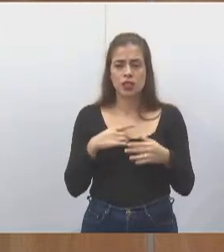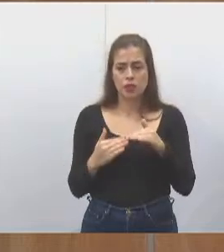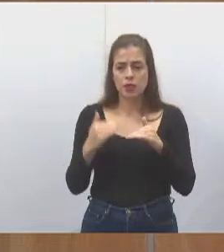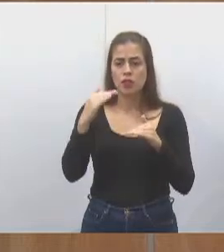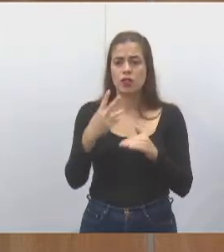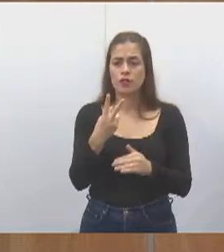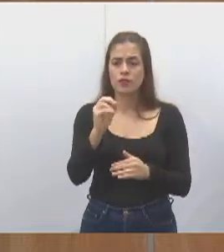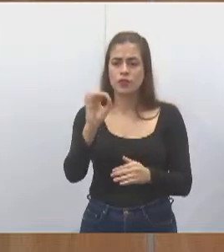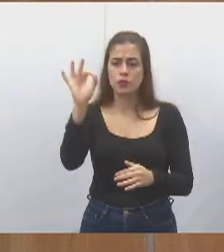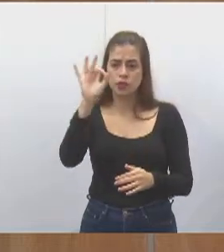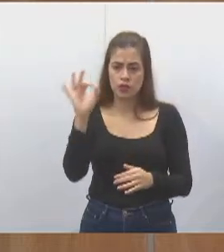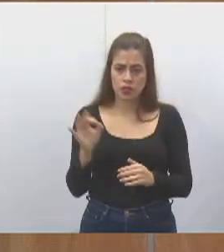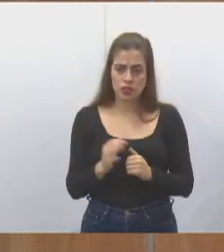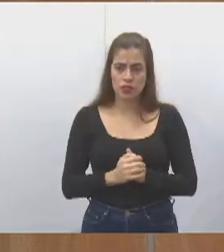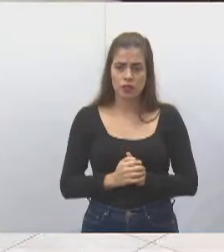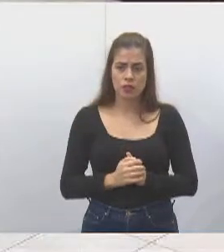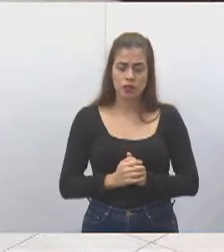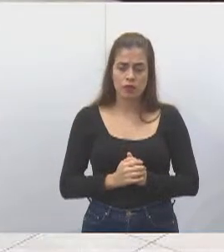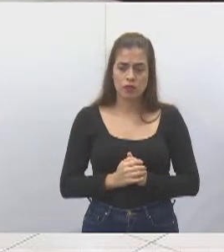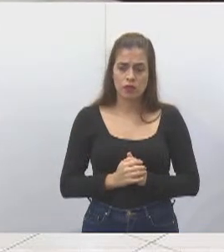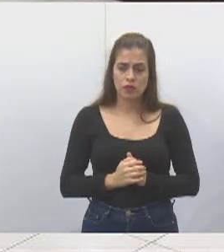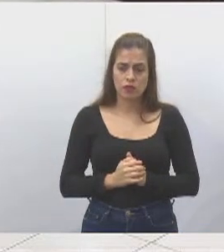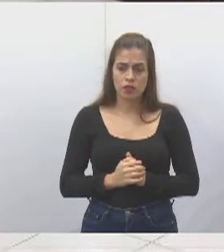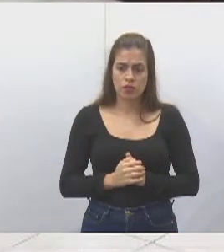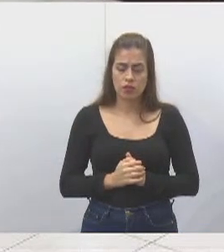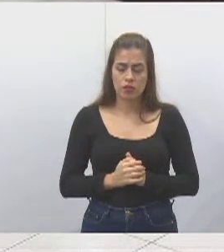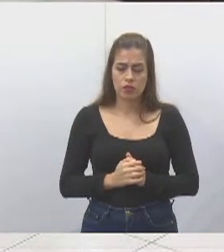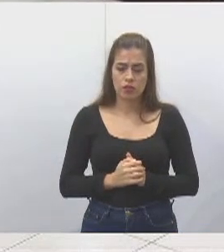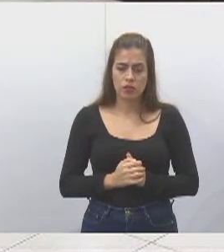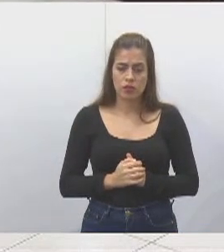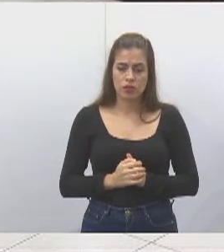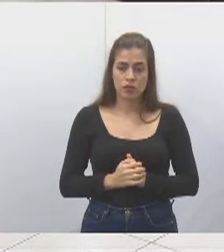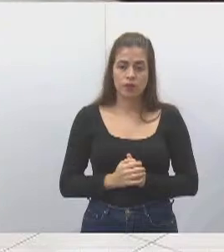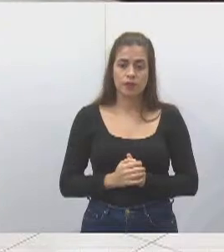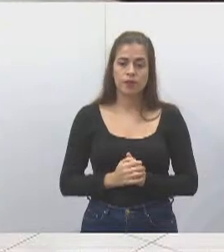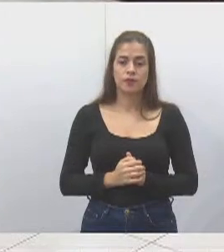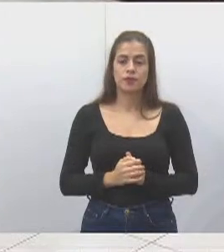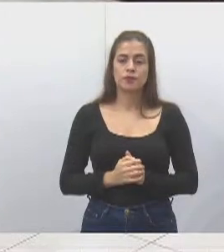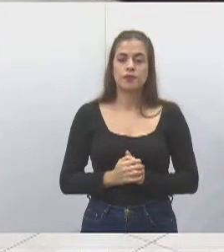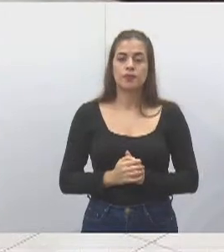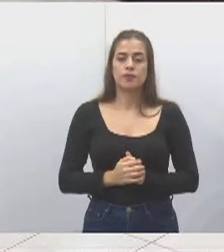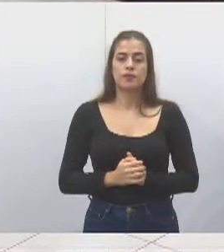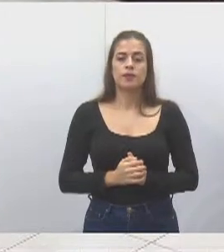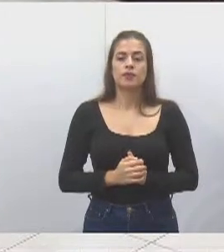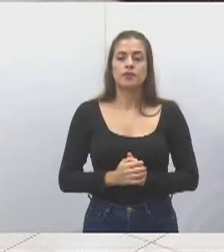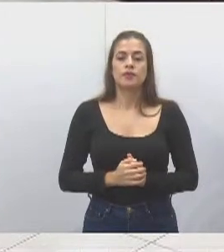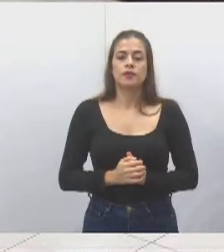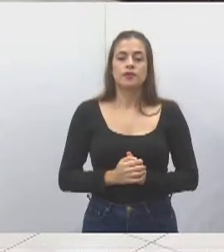20%.